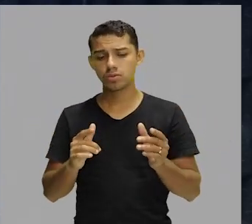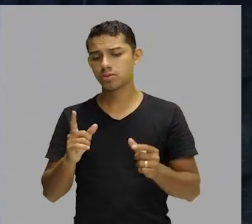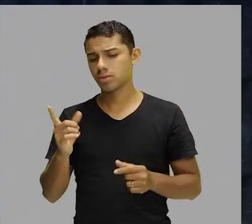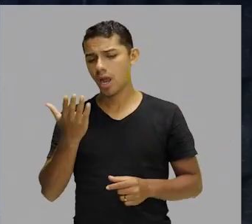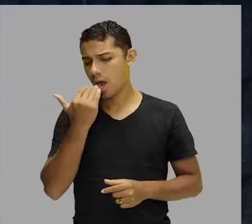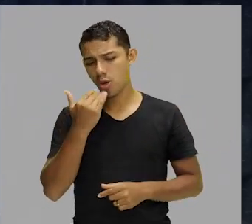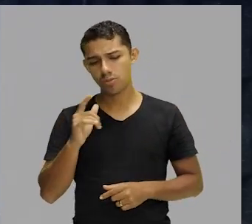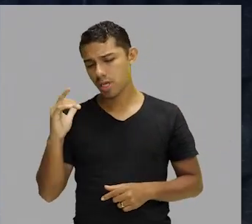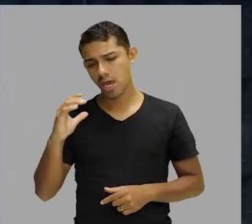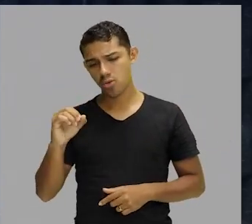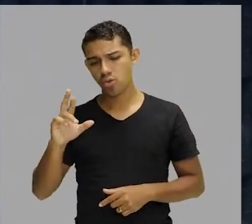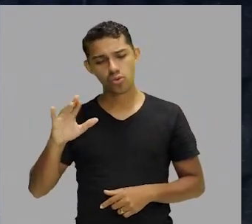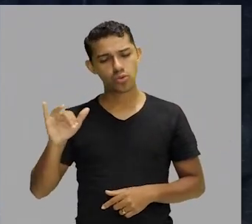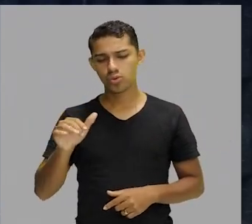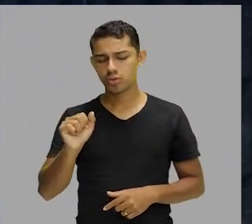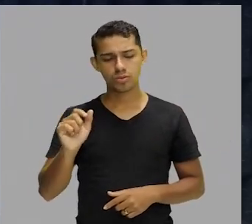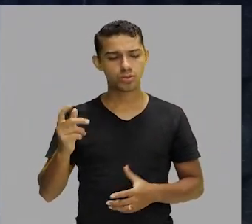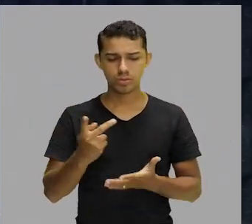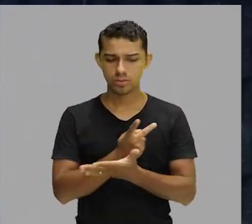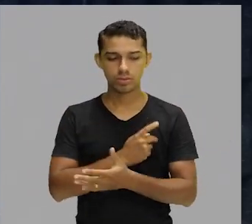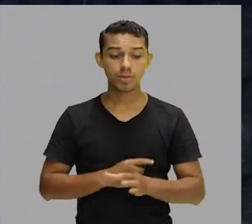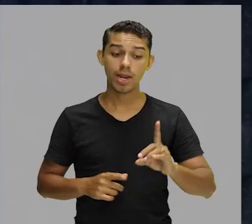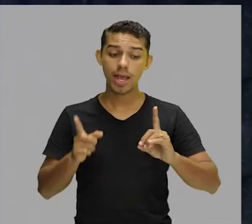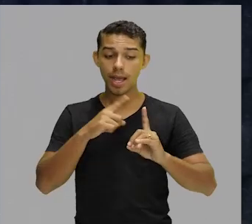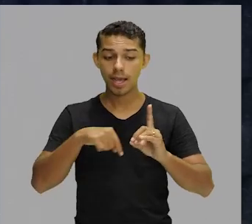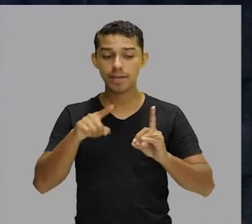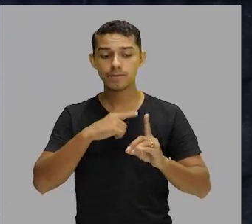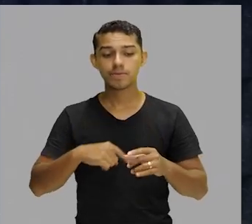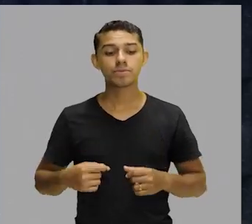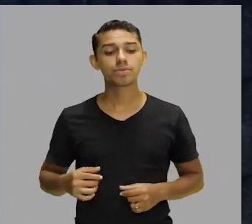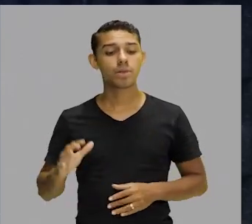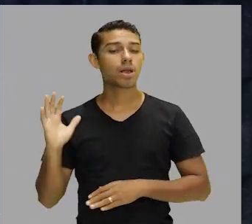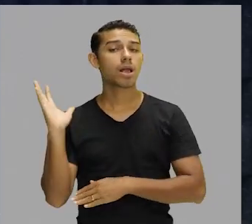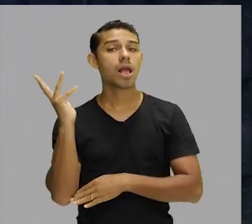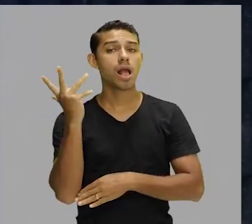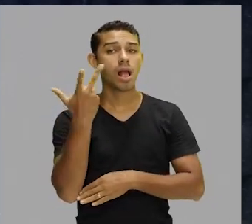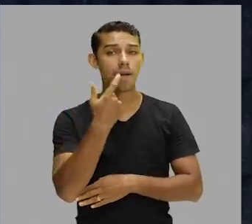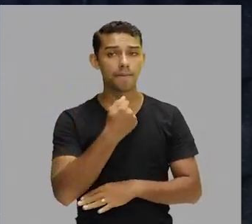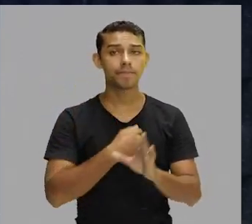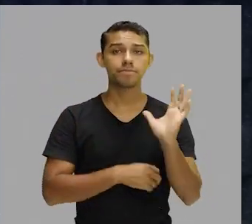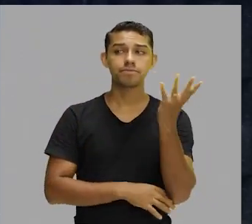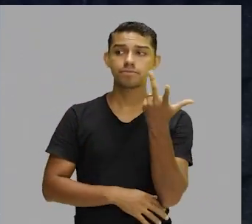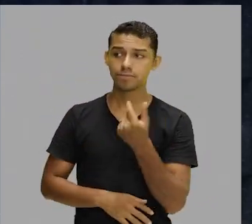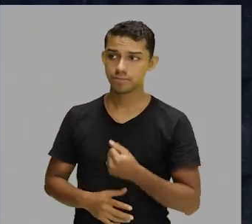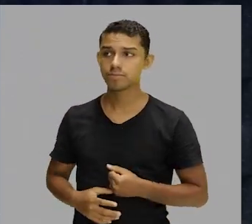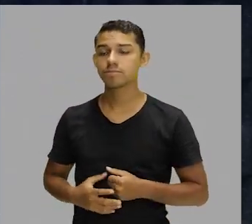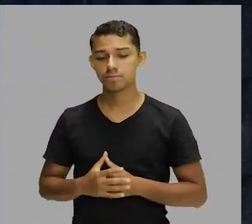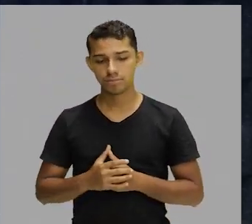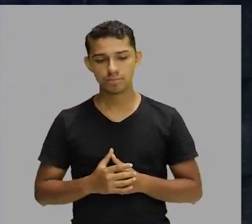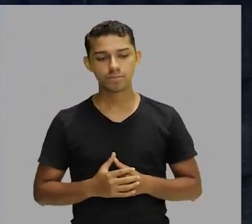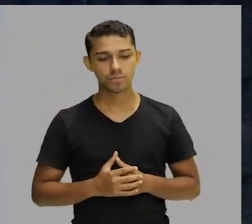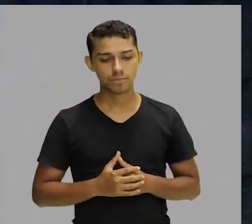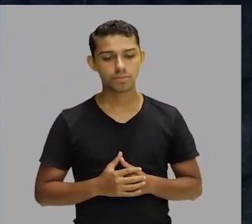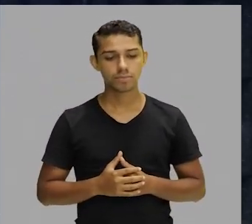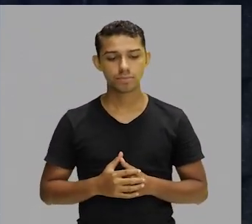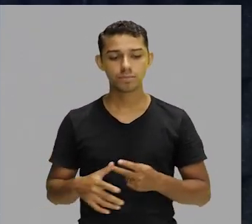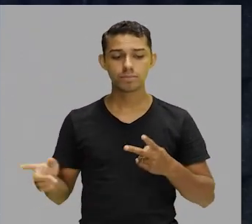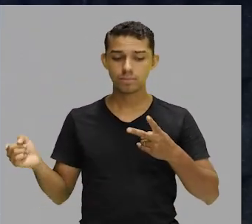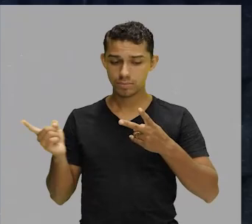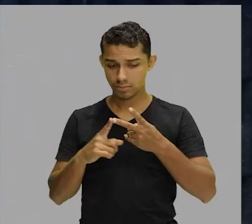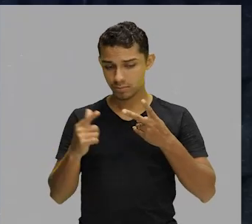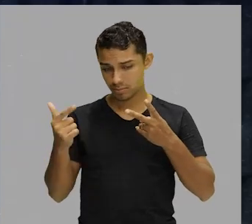da coruja, né? A letra D. A letra D, ela diz que o número 1 pode ser o jacarandá, que é uma